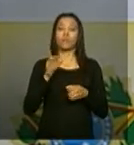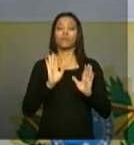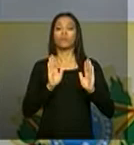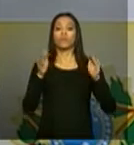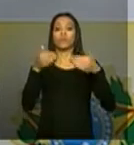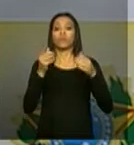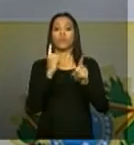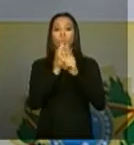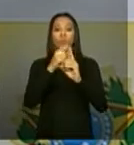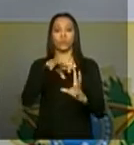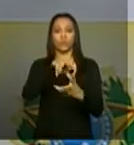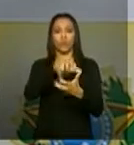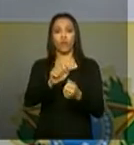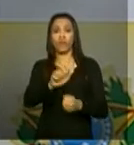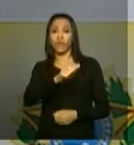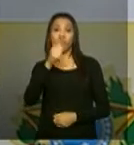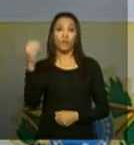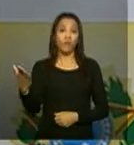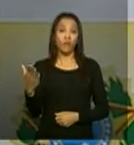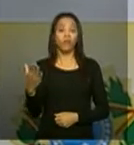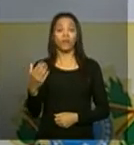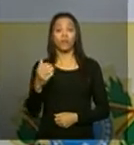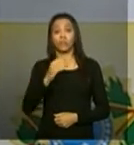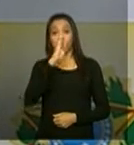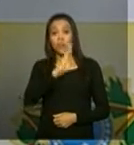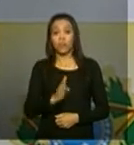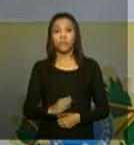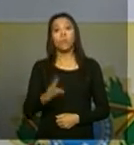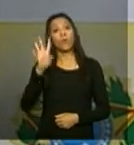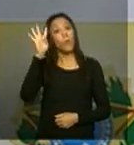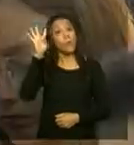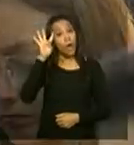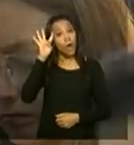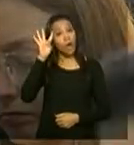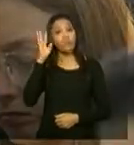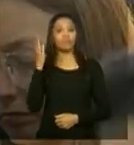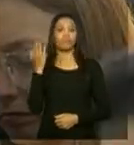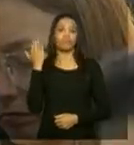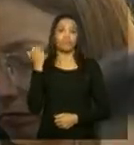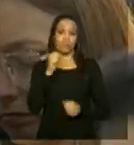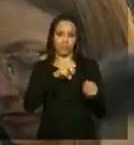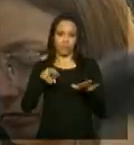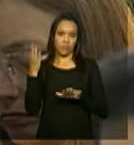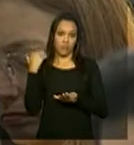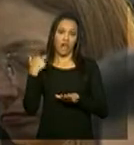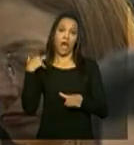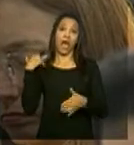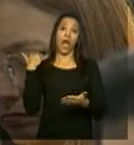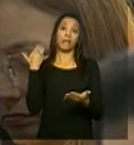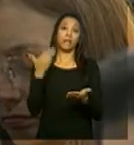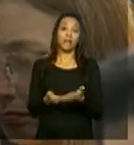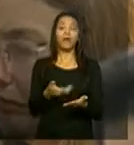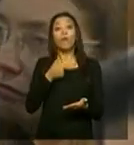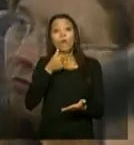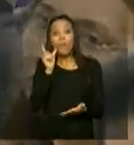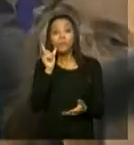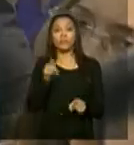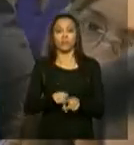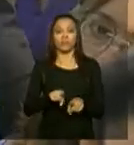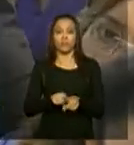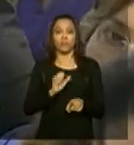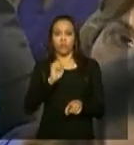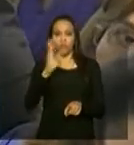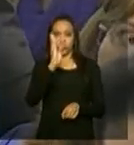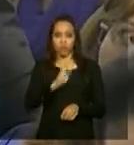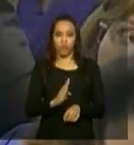eu fiquei fora de quarta até ontem e o próprio joão vicente e colocou que